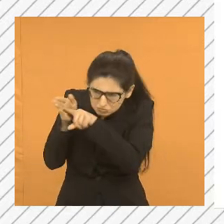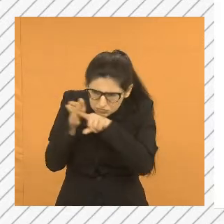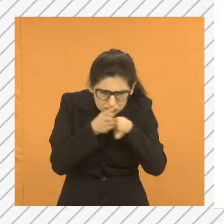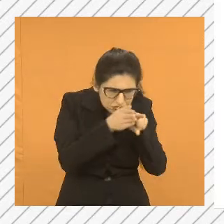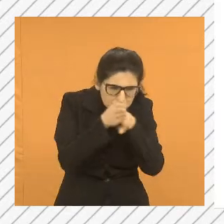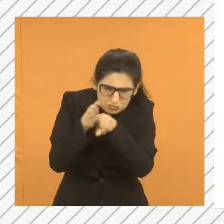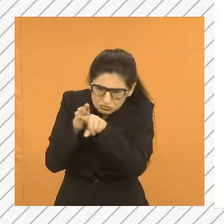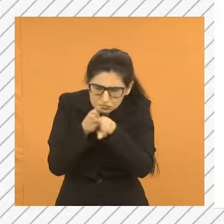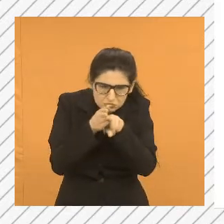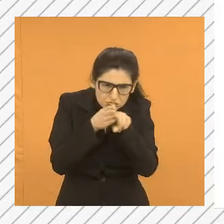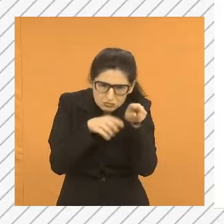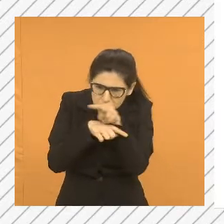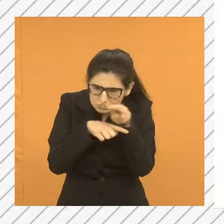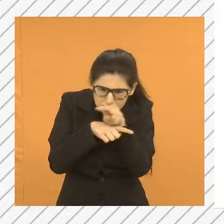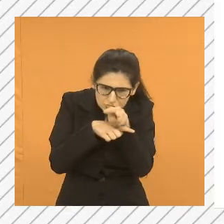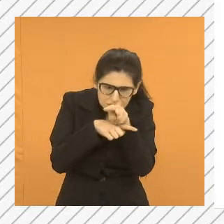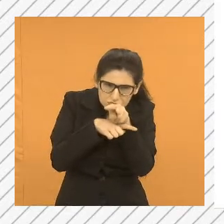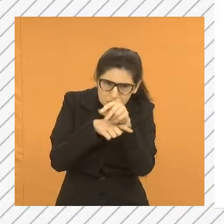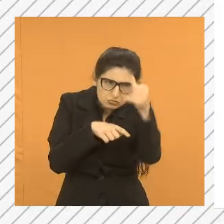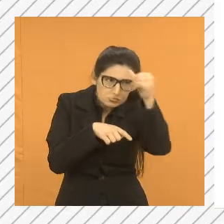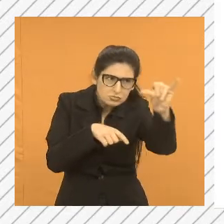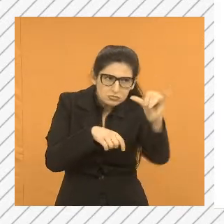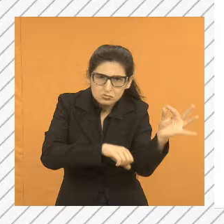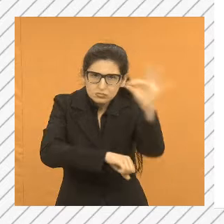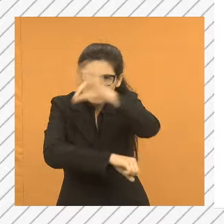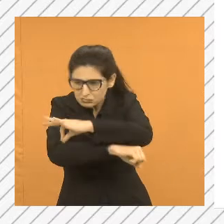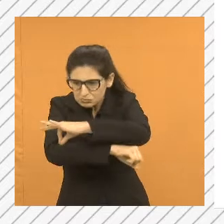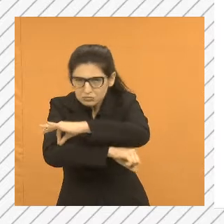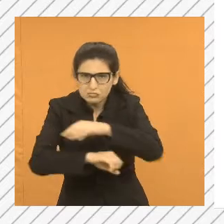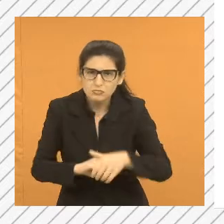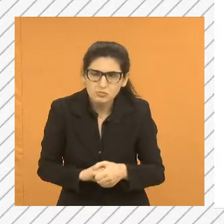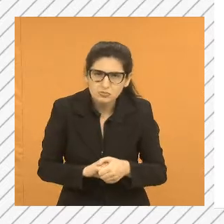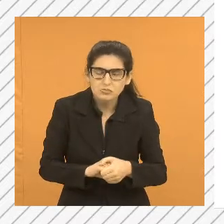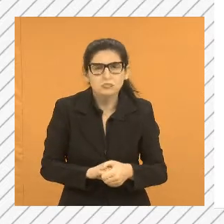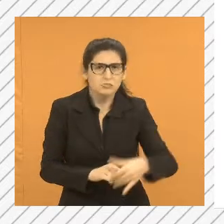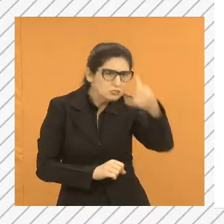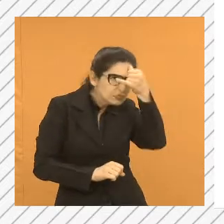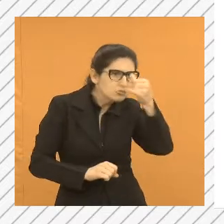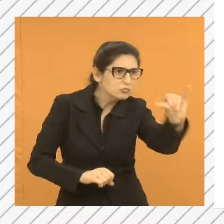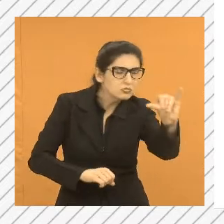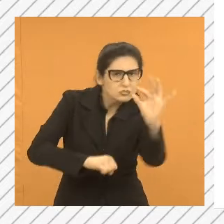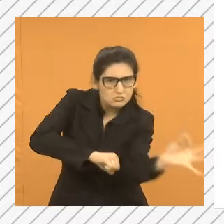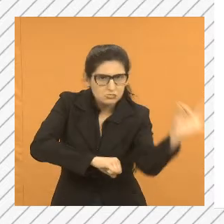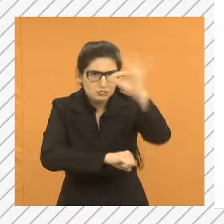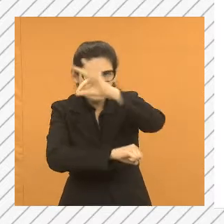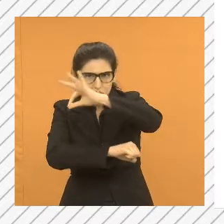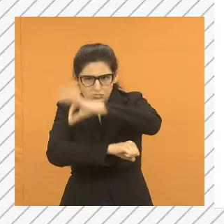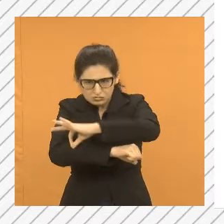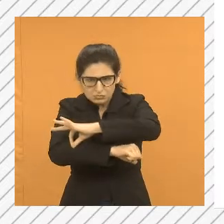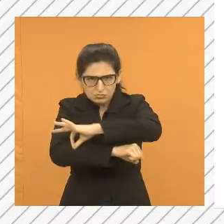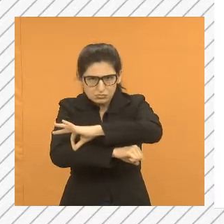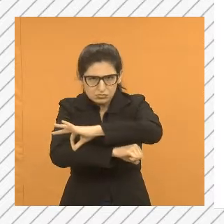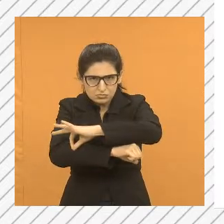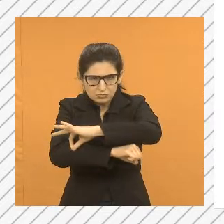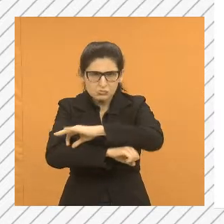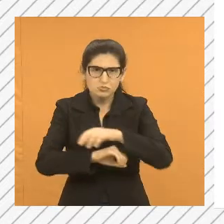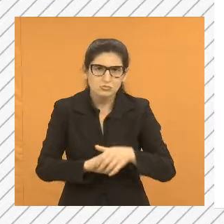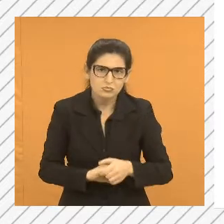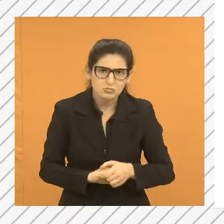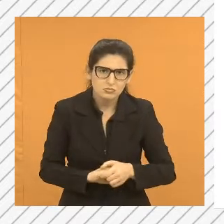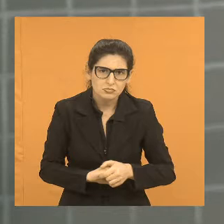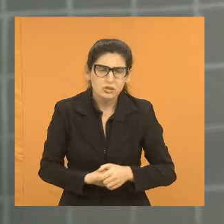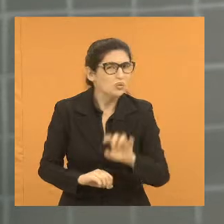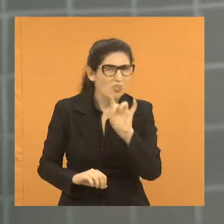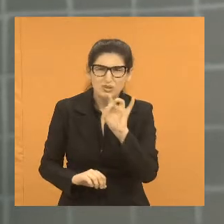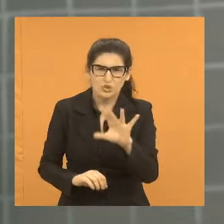ações da vigilância. É importante destacar também que o combate ao Aedes aegypti hoje não se limita mais ao